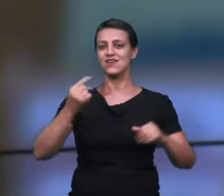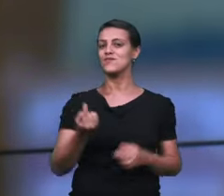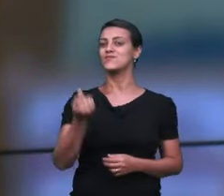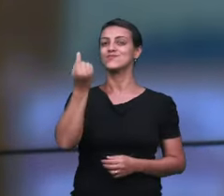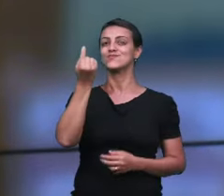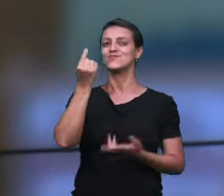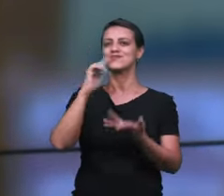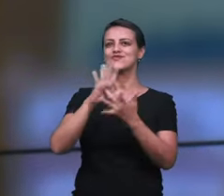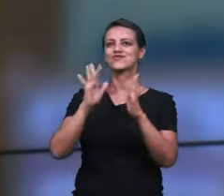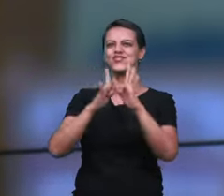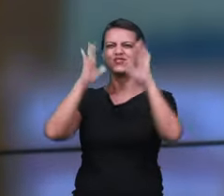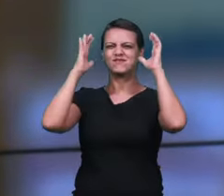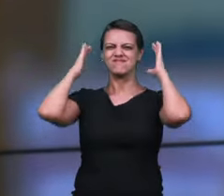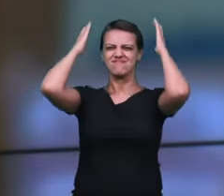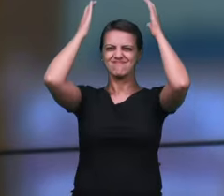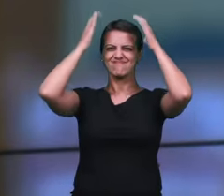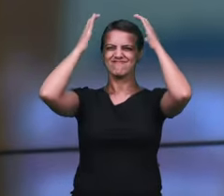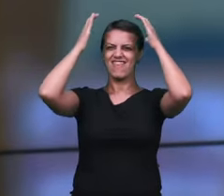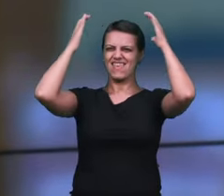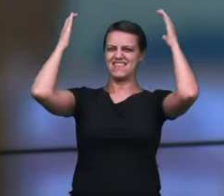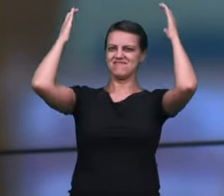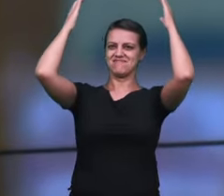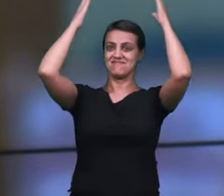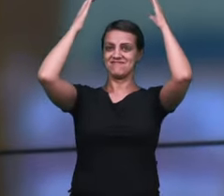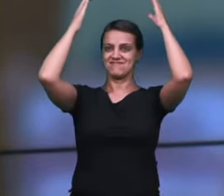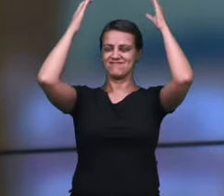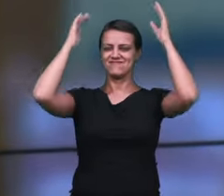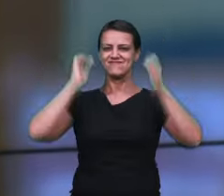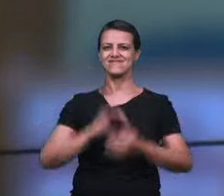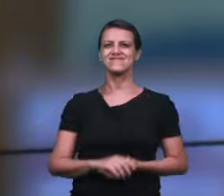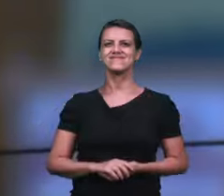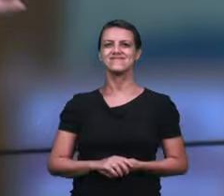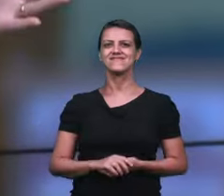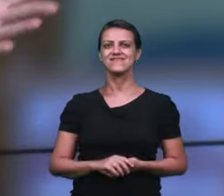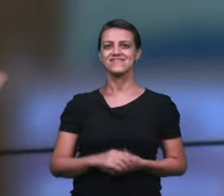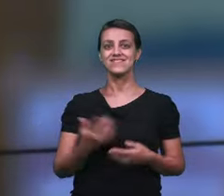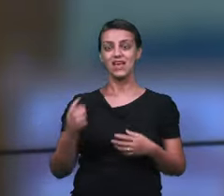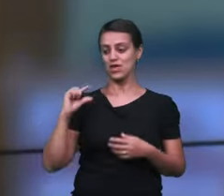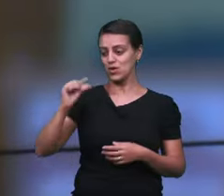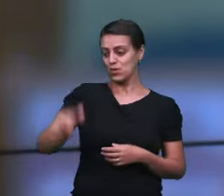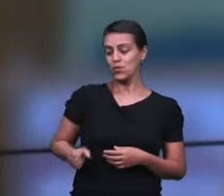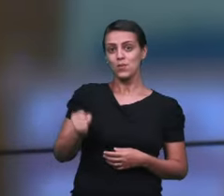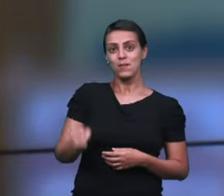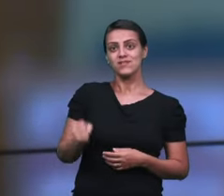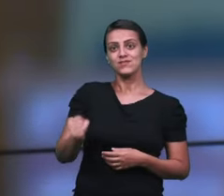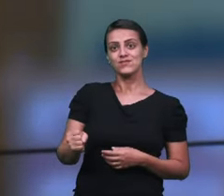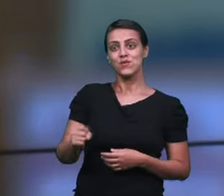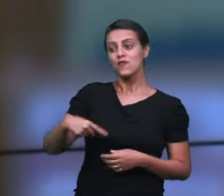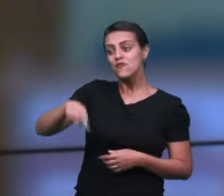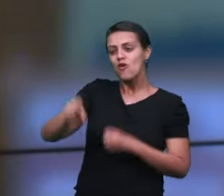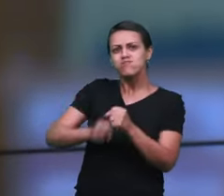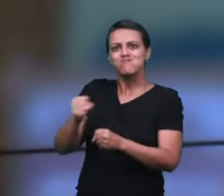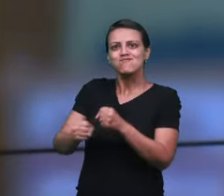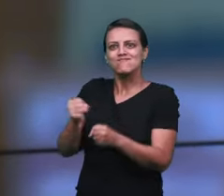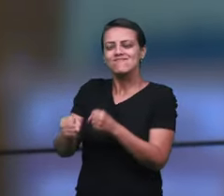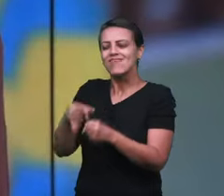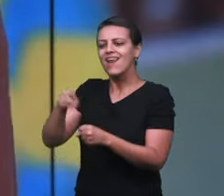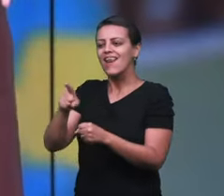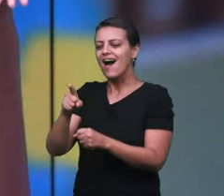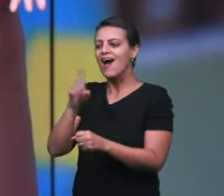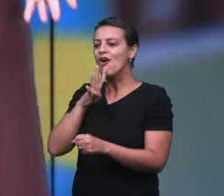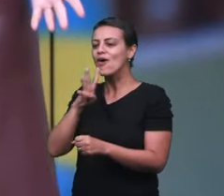Reis. E no mesmo instante, os pastores foram correndo ao encontro do Salvador Jesus.